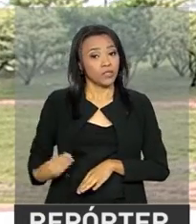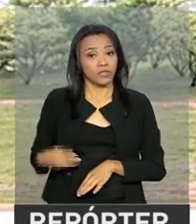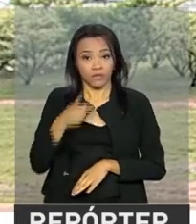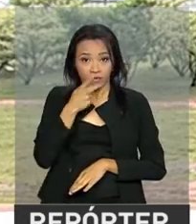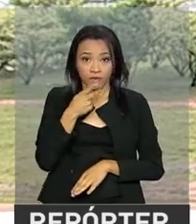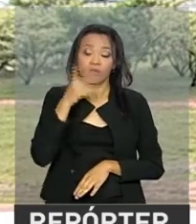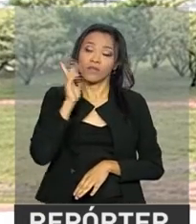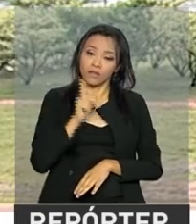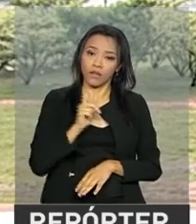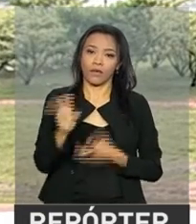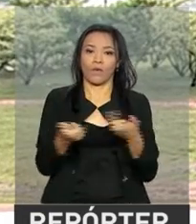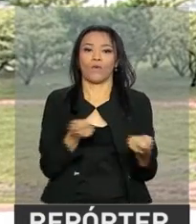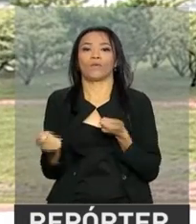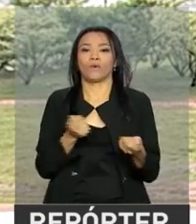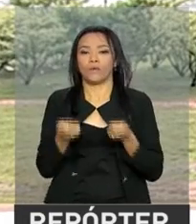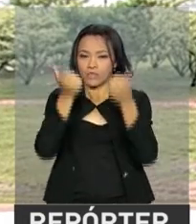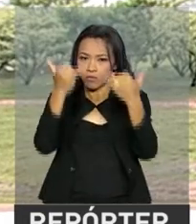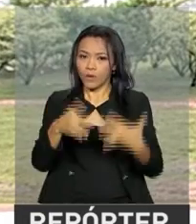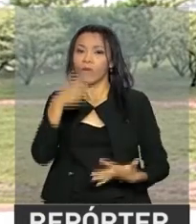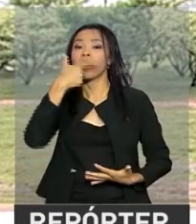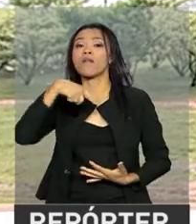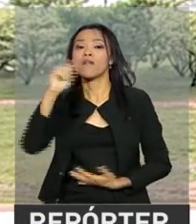e explicou quem deve se vacinar.